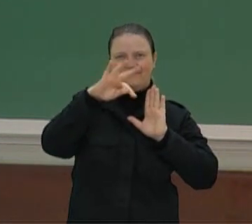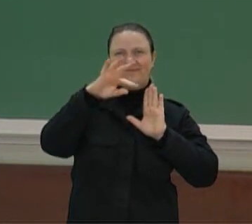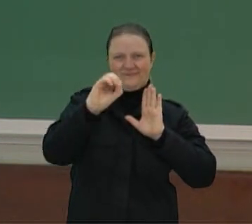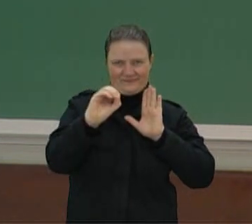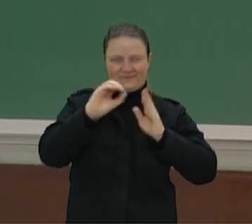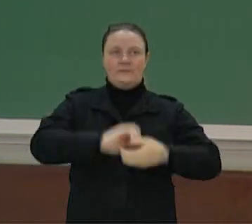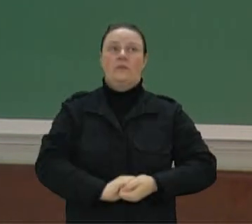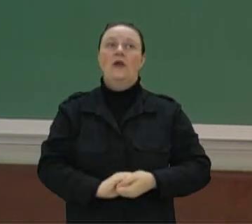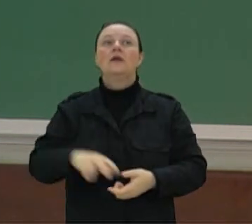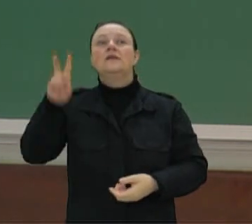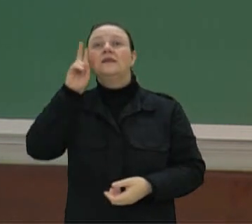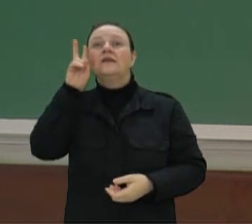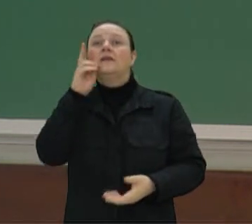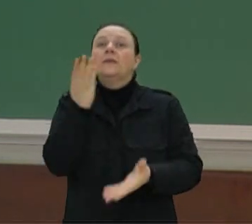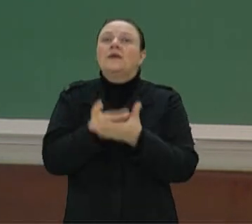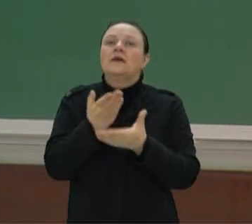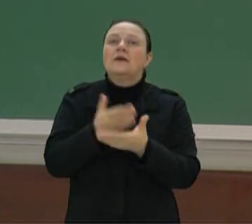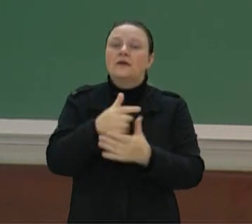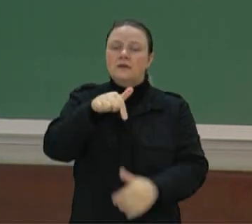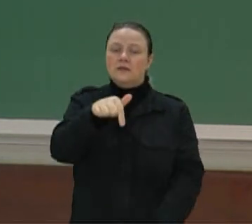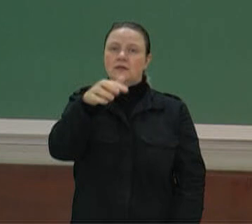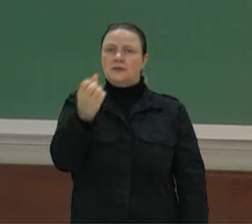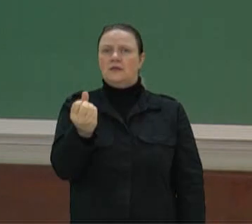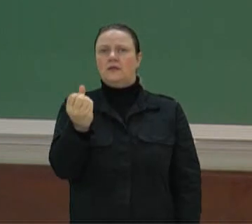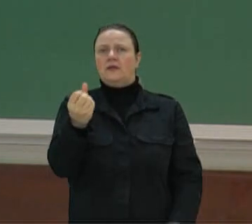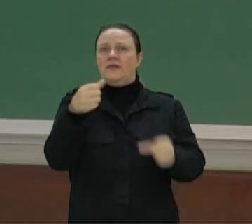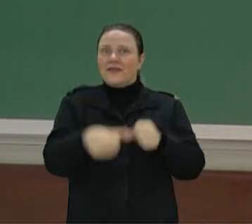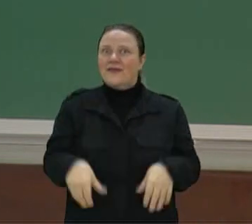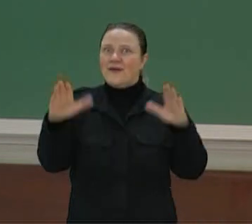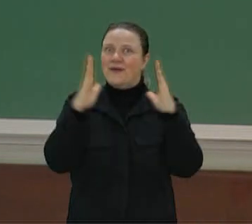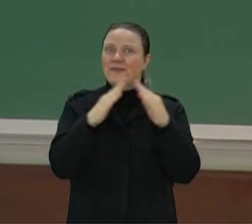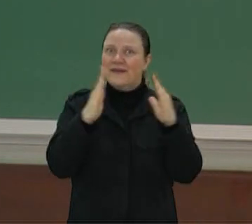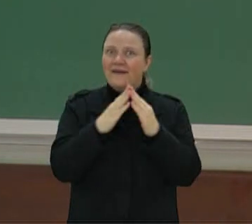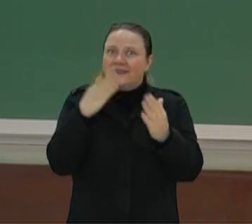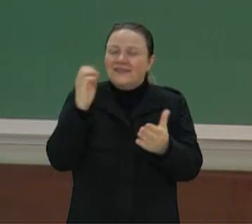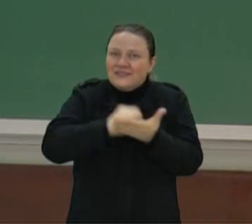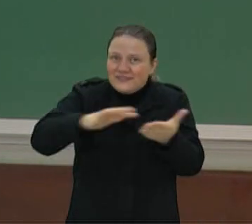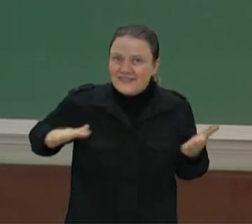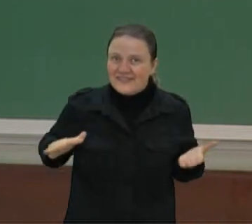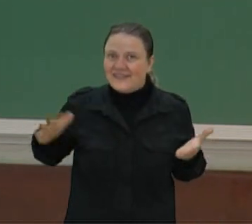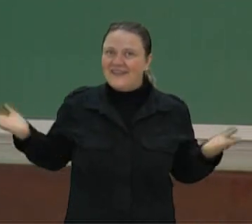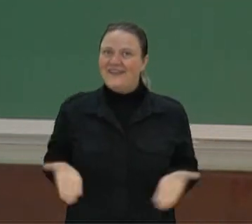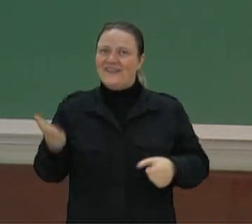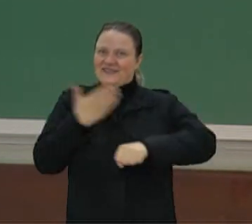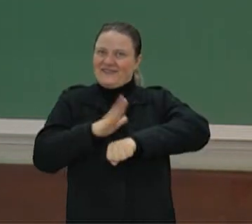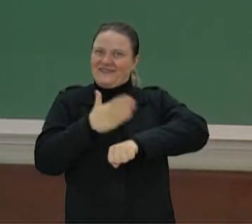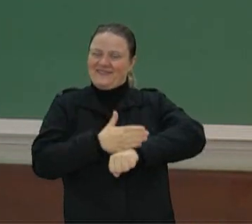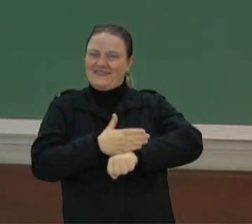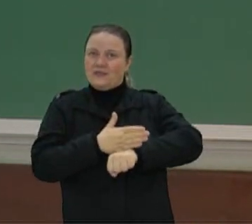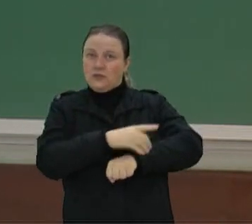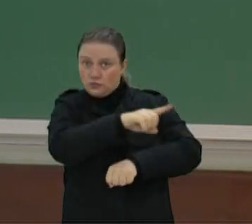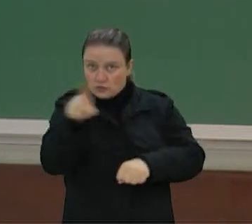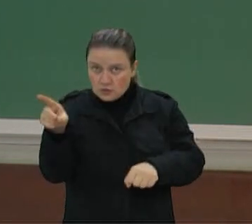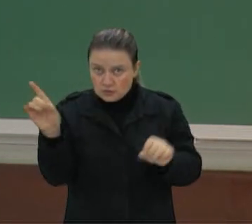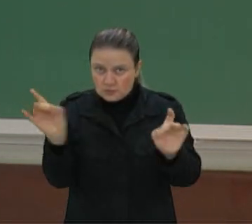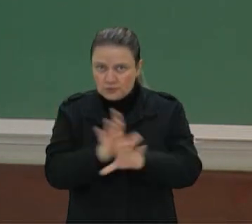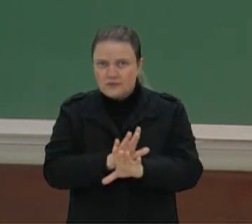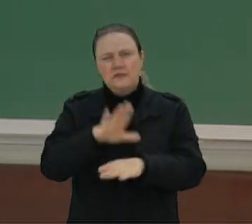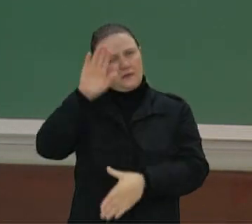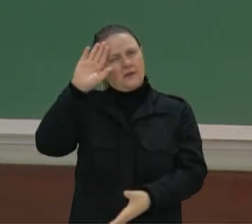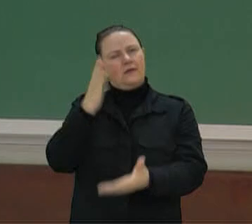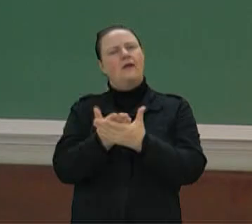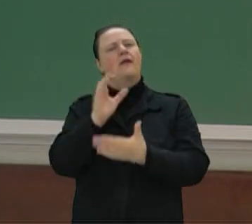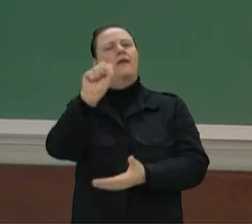Você lembra lá da aula 76 que eu ficou um exercício para casa? Agora é a hora de a gente resolver ele. Você resolveu? Tenho certeza